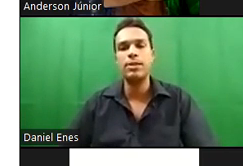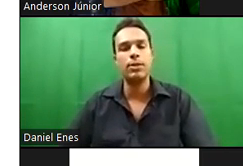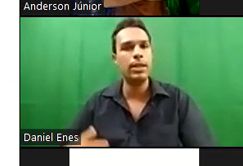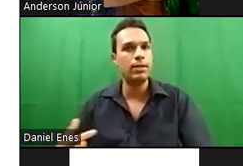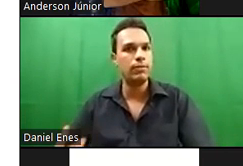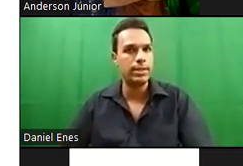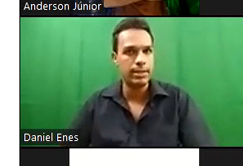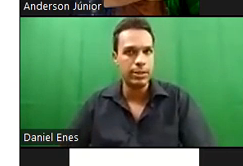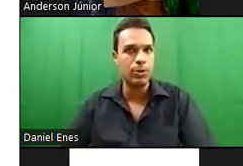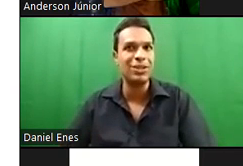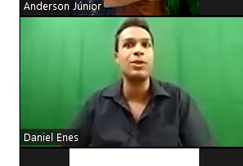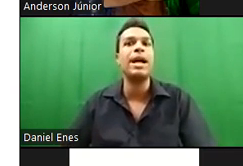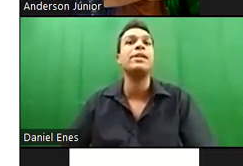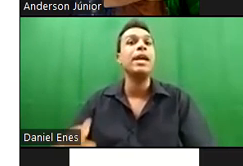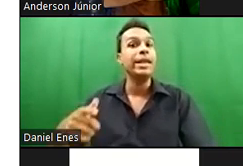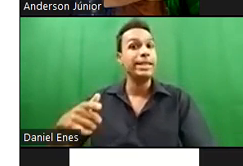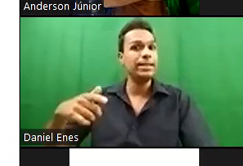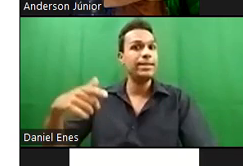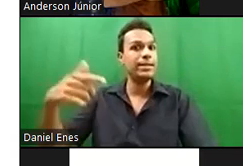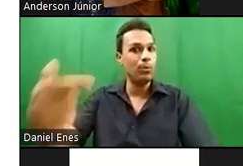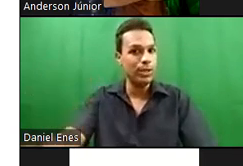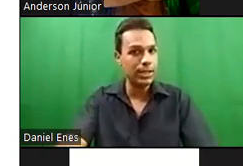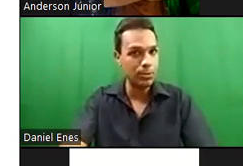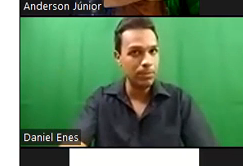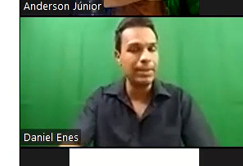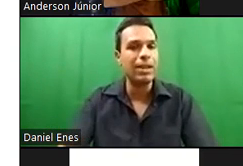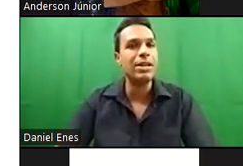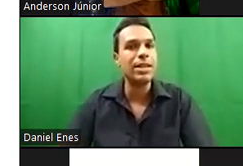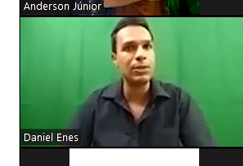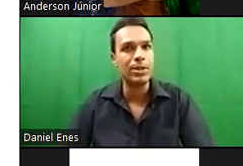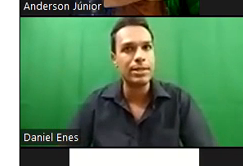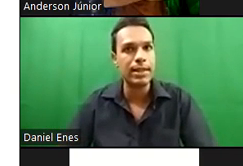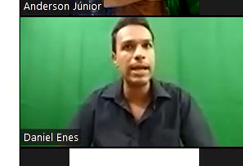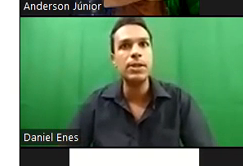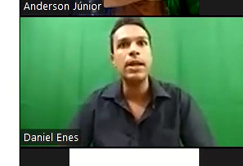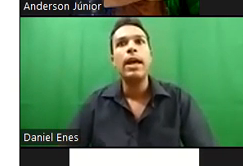tá? Eles não têm deficiência nas cordas vocais e eles se comunicam através